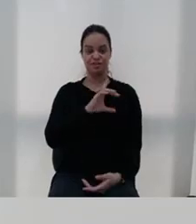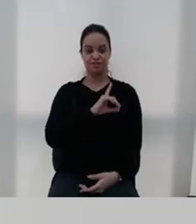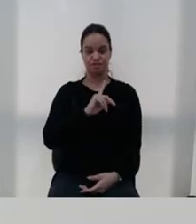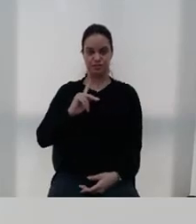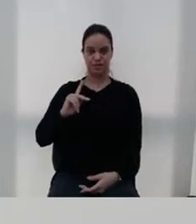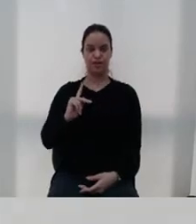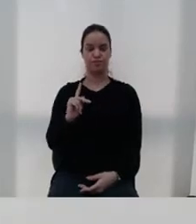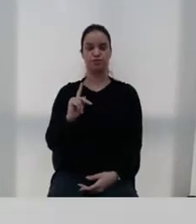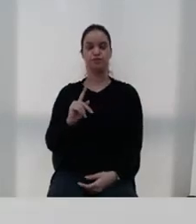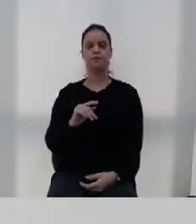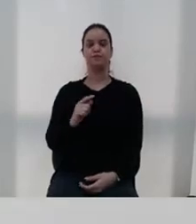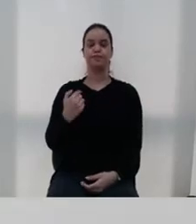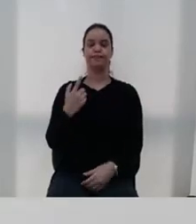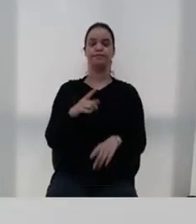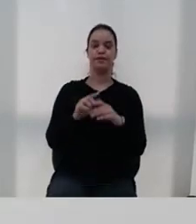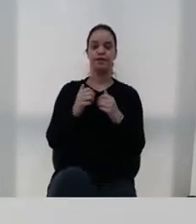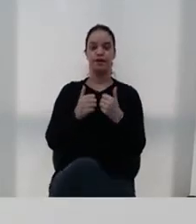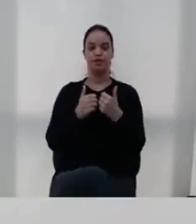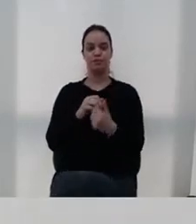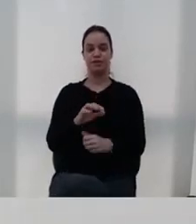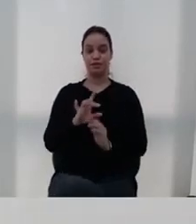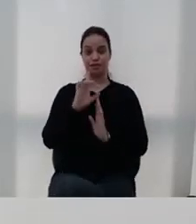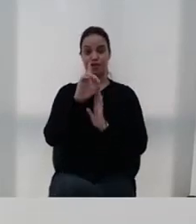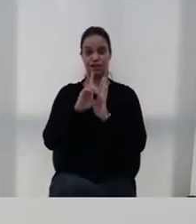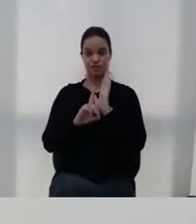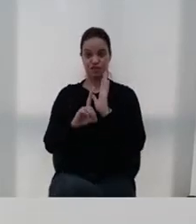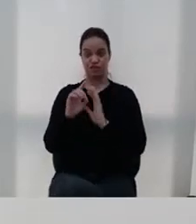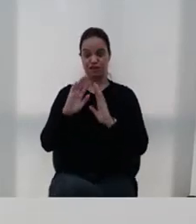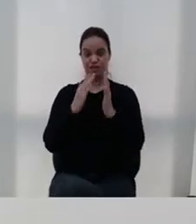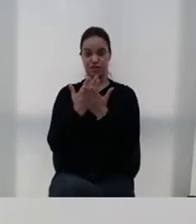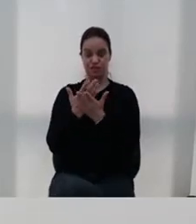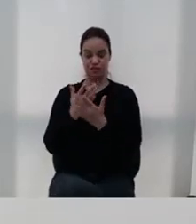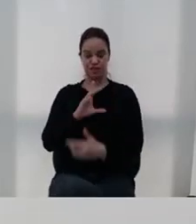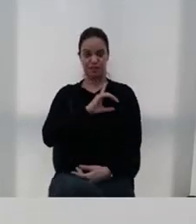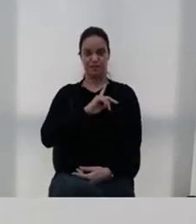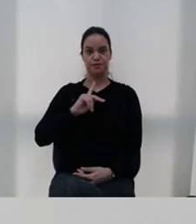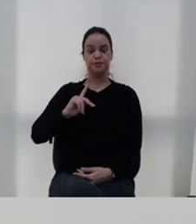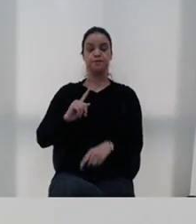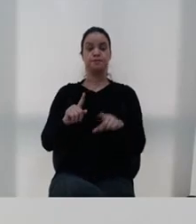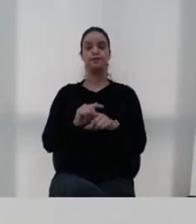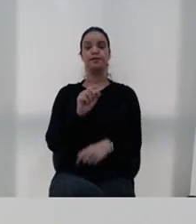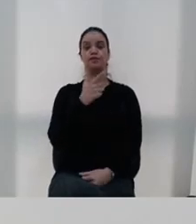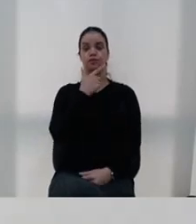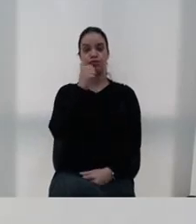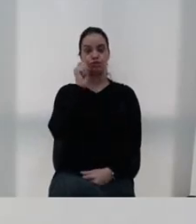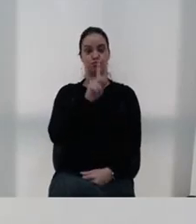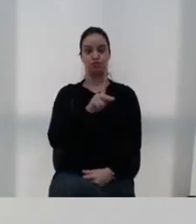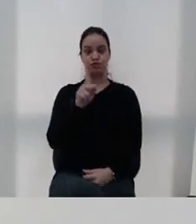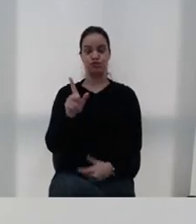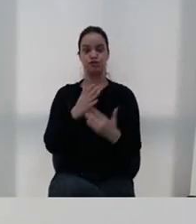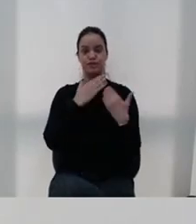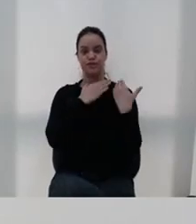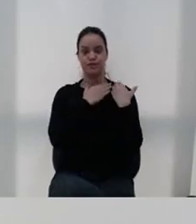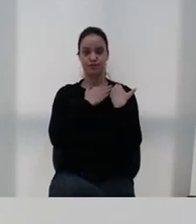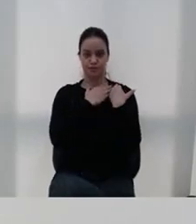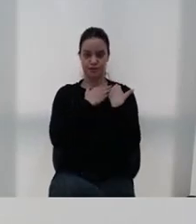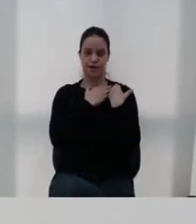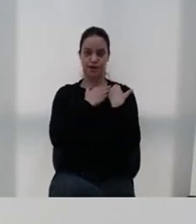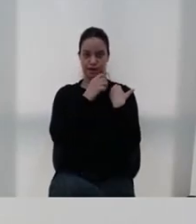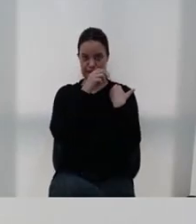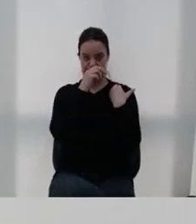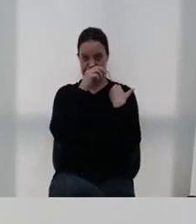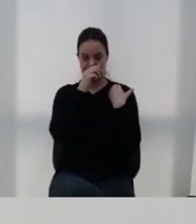esse comitê, acompanhado da diretoria da Escola da Defensoria Pública, os professores que são responsáveis por